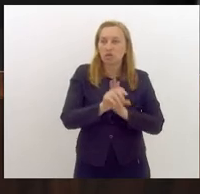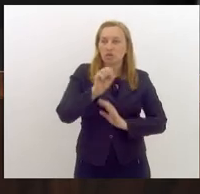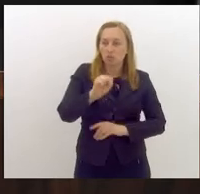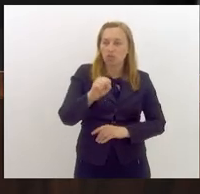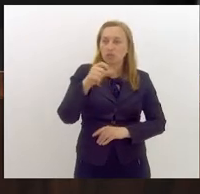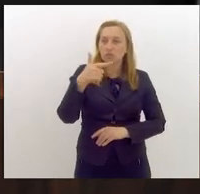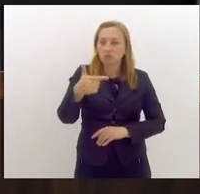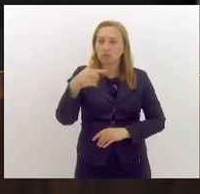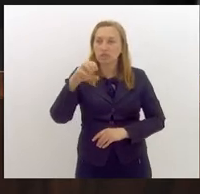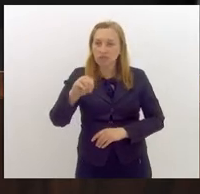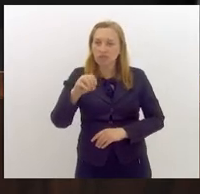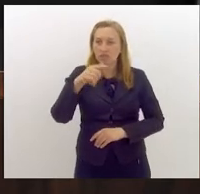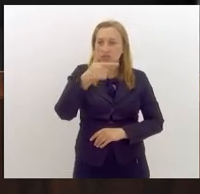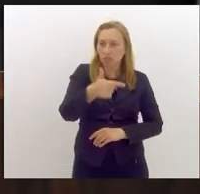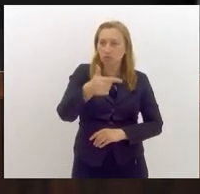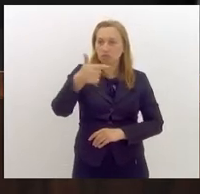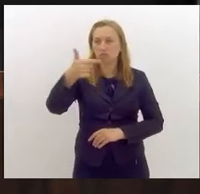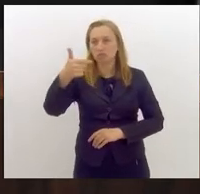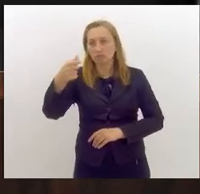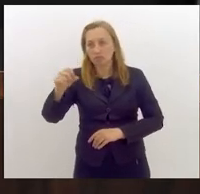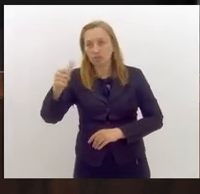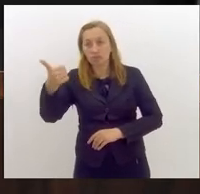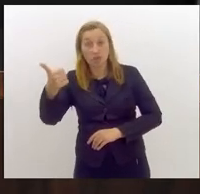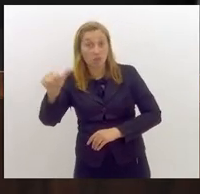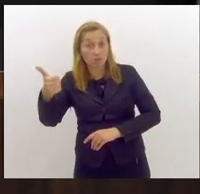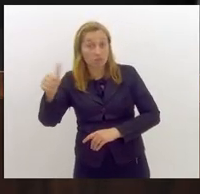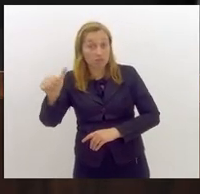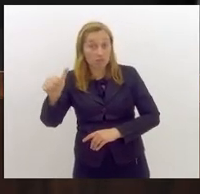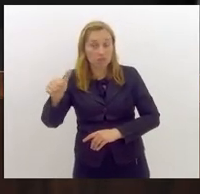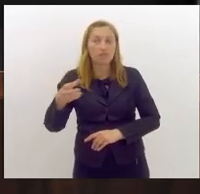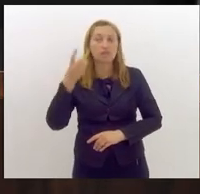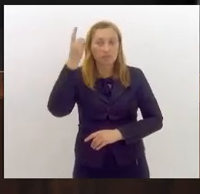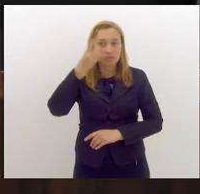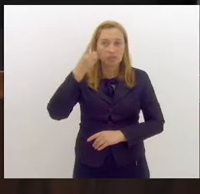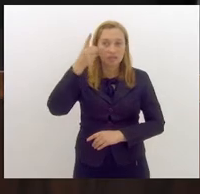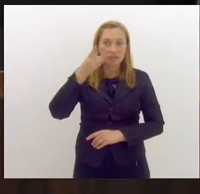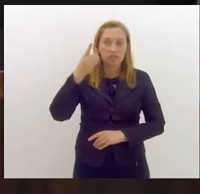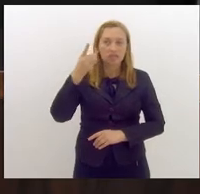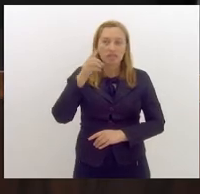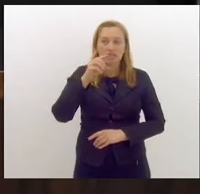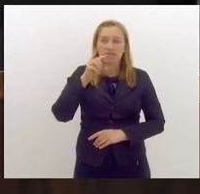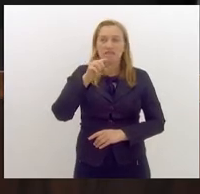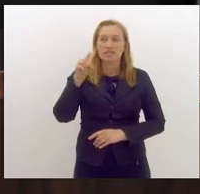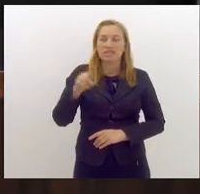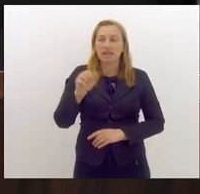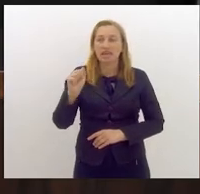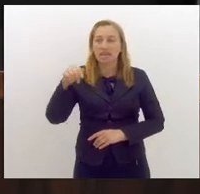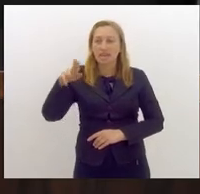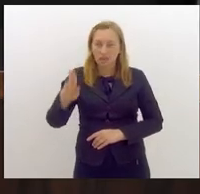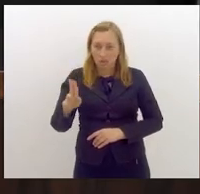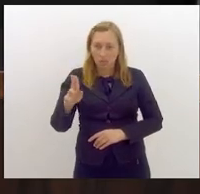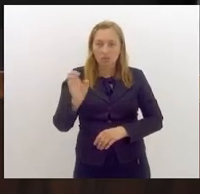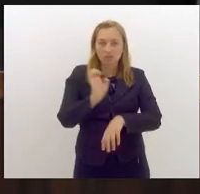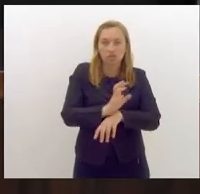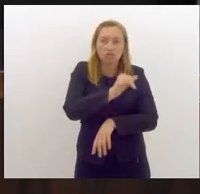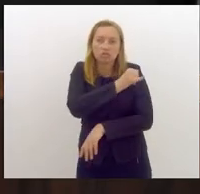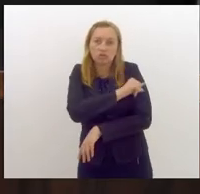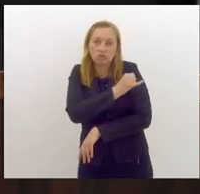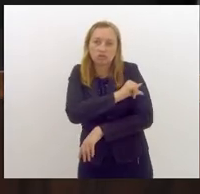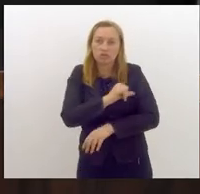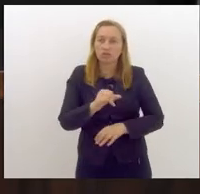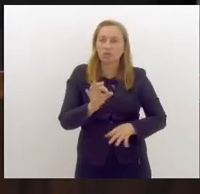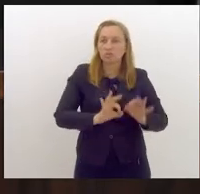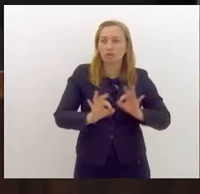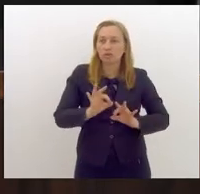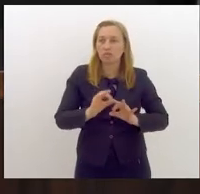820 de 2011 de autoria Deputado Zaqueu Teixeira que cria no âmbito do Estado do Rio de Janeiro o